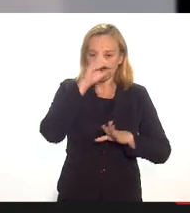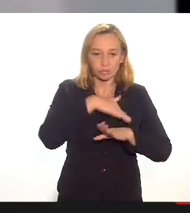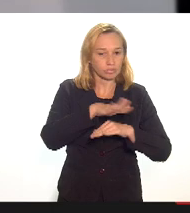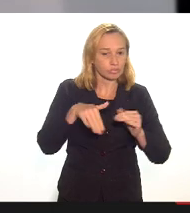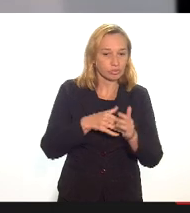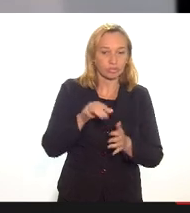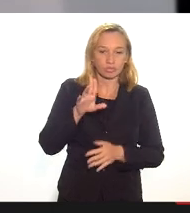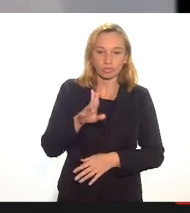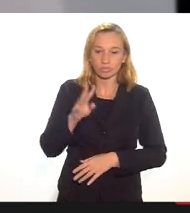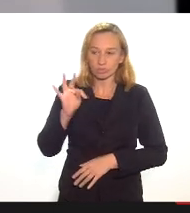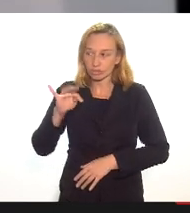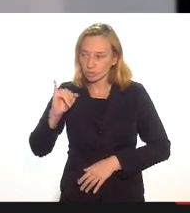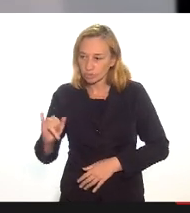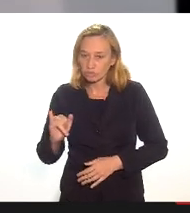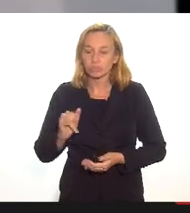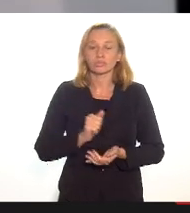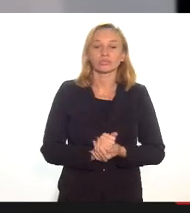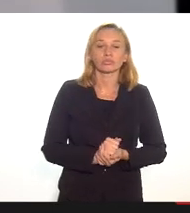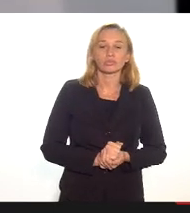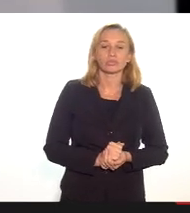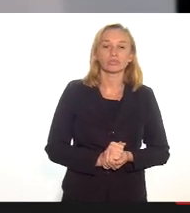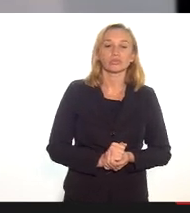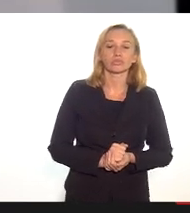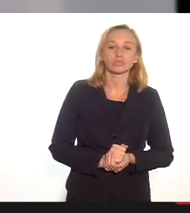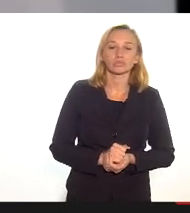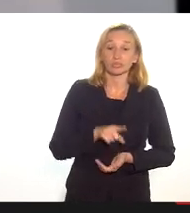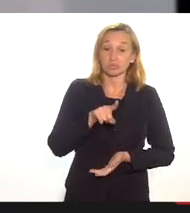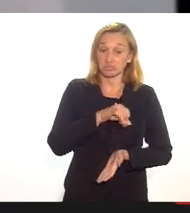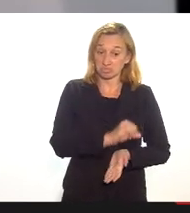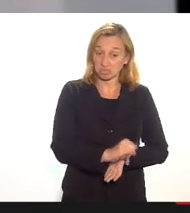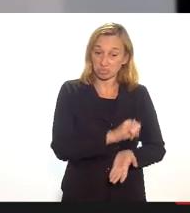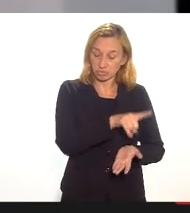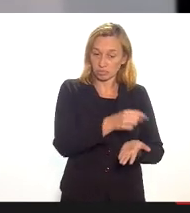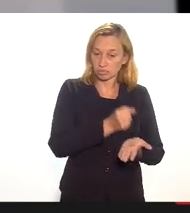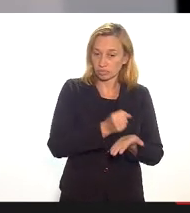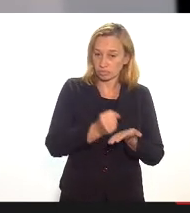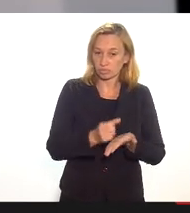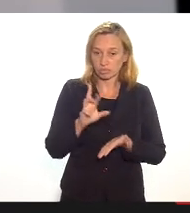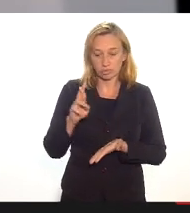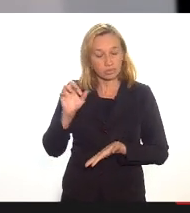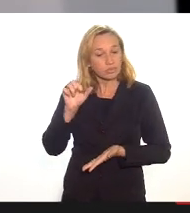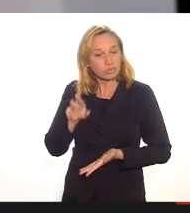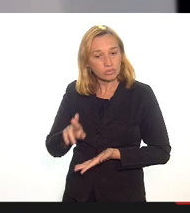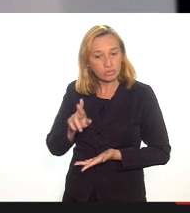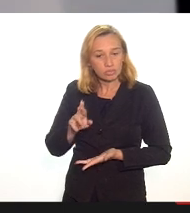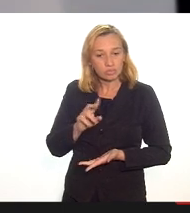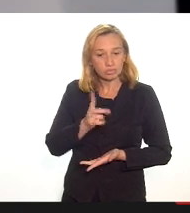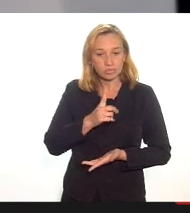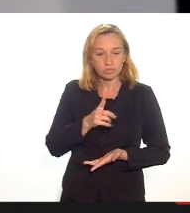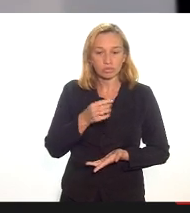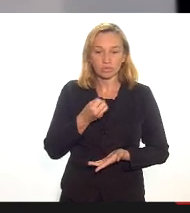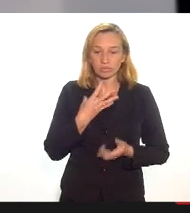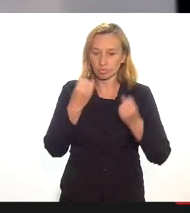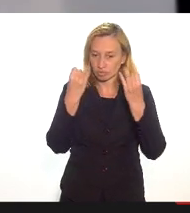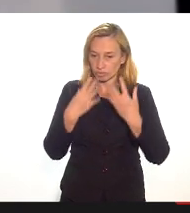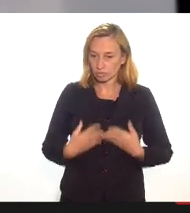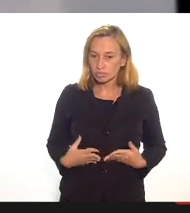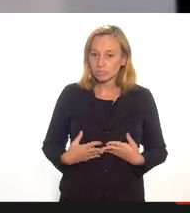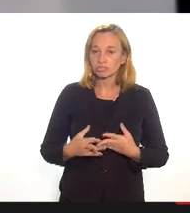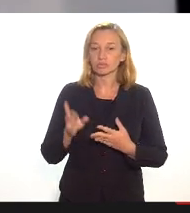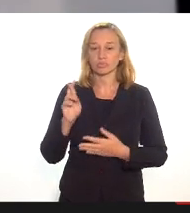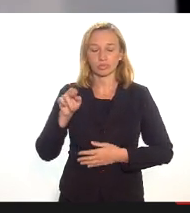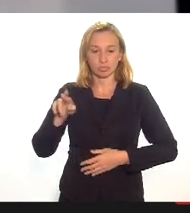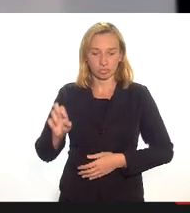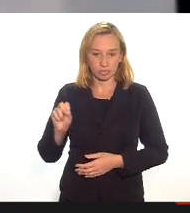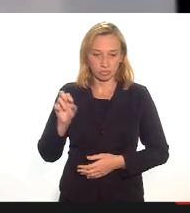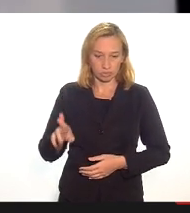UTIs com recursos humanos lá colocados e que, se esse contrato da Reddor não for muito bem explicado, que a Reddor